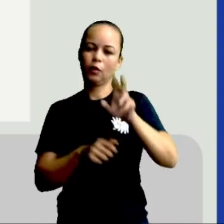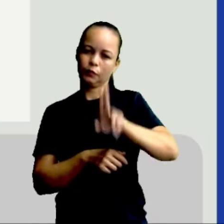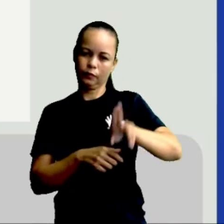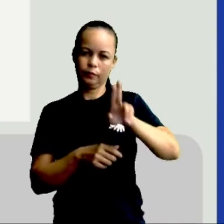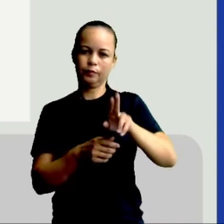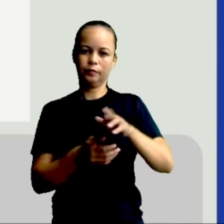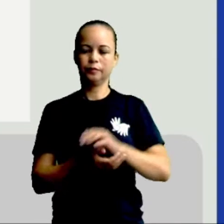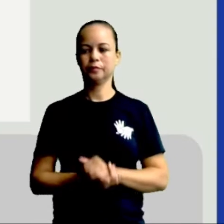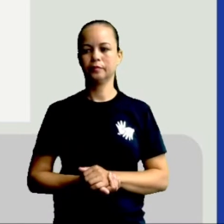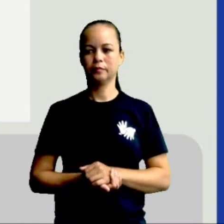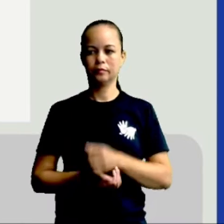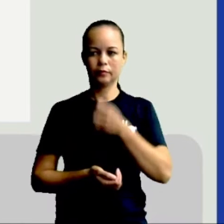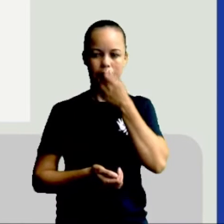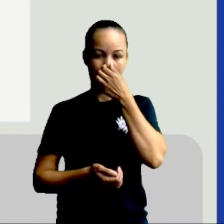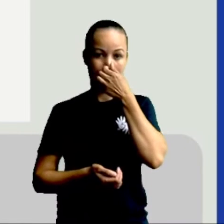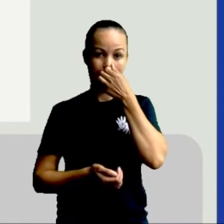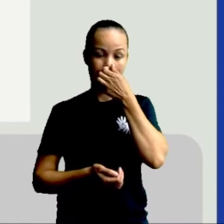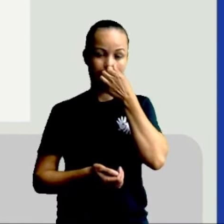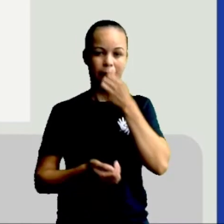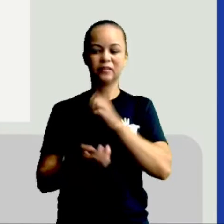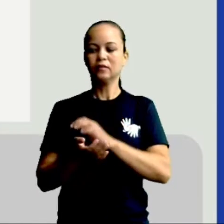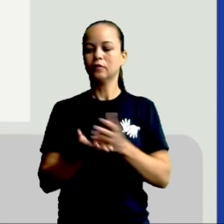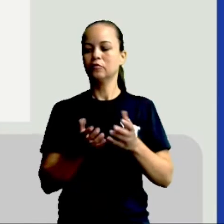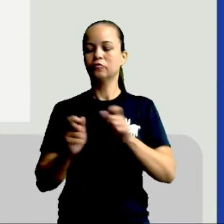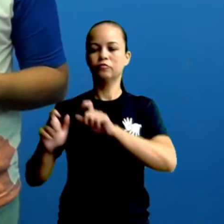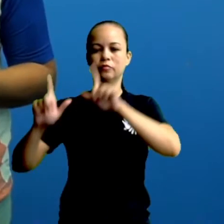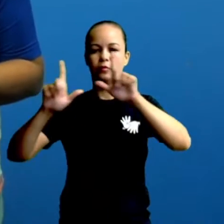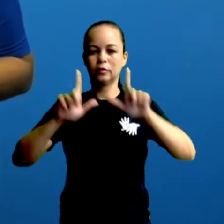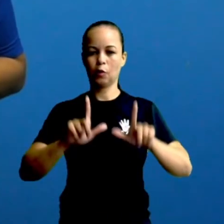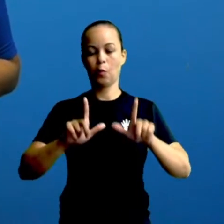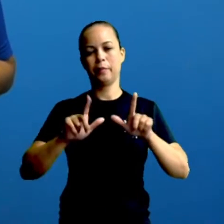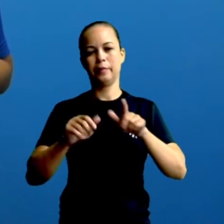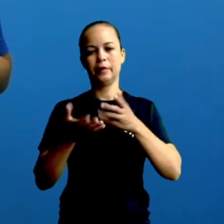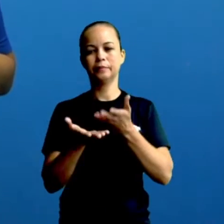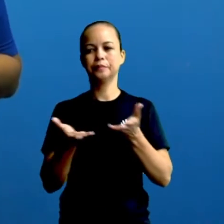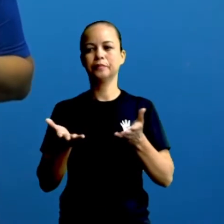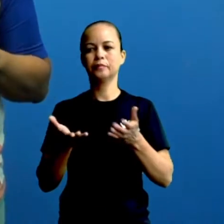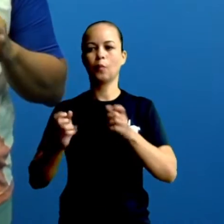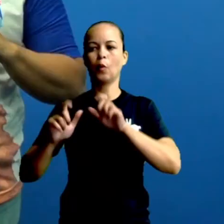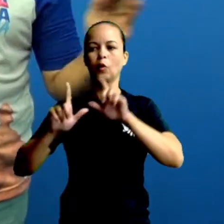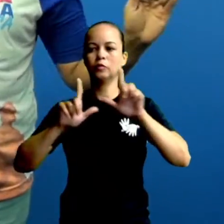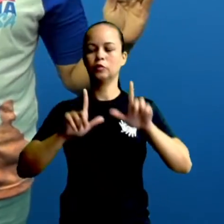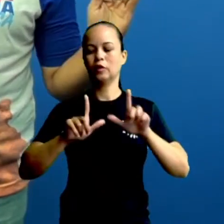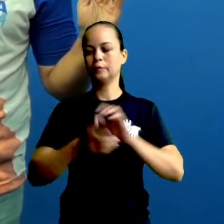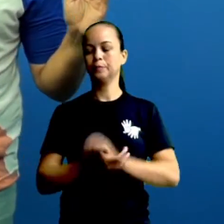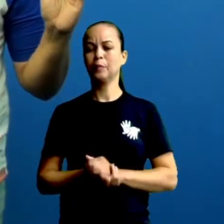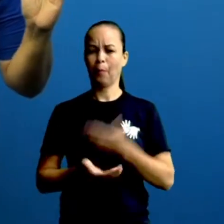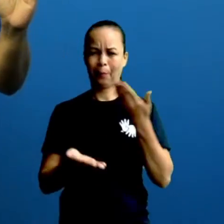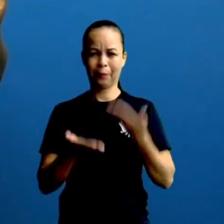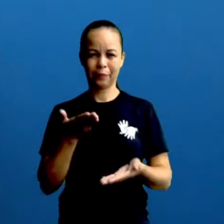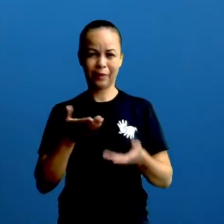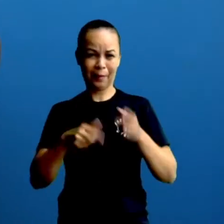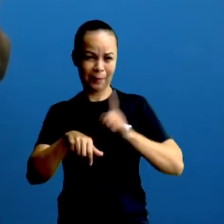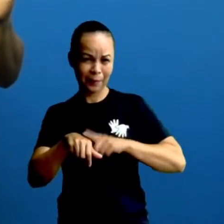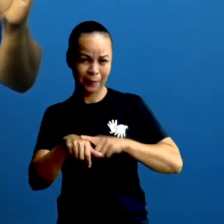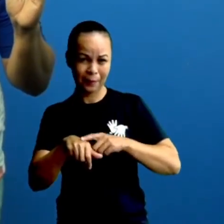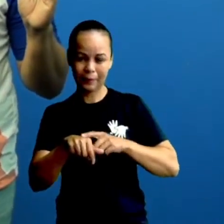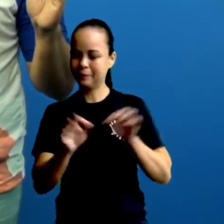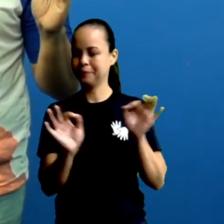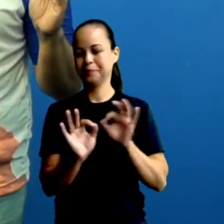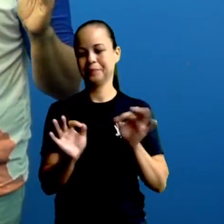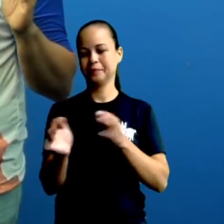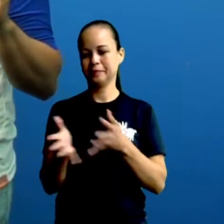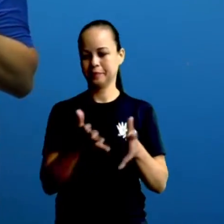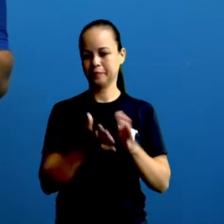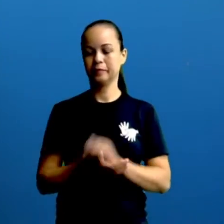excelência. Volta aqui comigo, por favor, produção. E eu já vou pedir para a produção ir para o nosso próximo slide para que a gente não perca tempo e a gente ganhe nesse